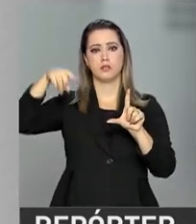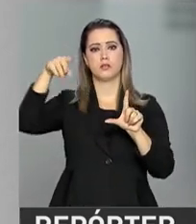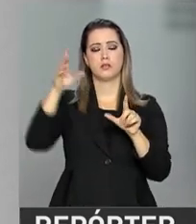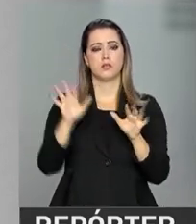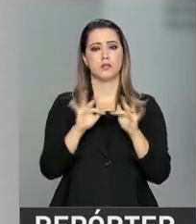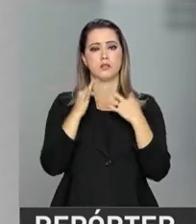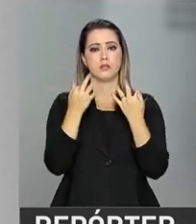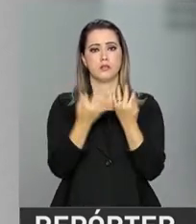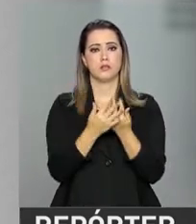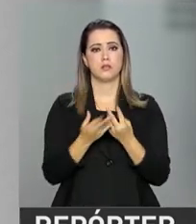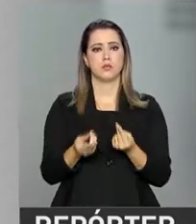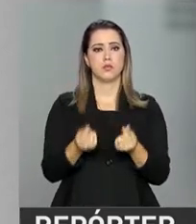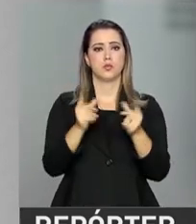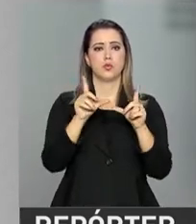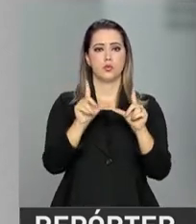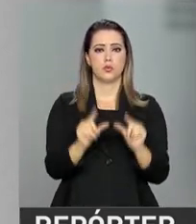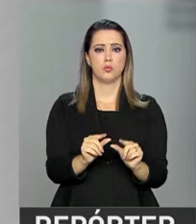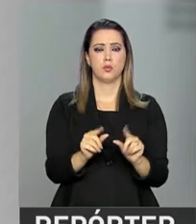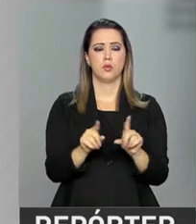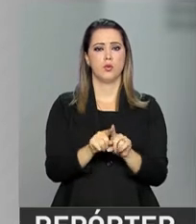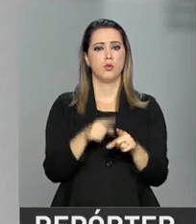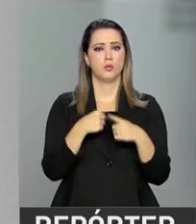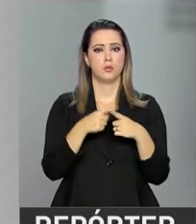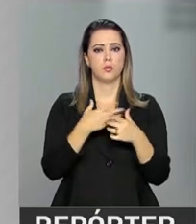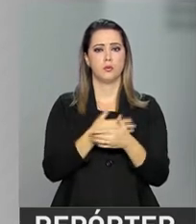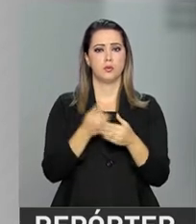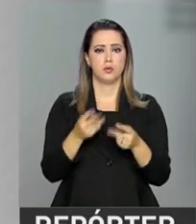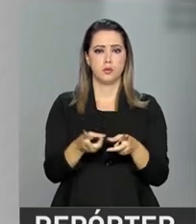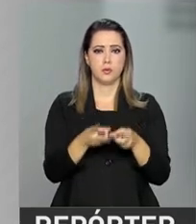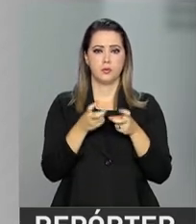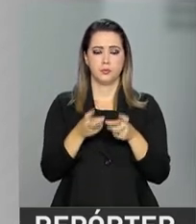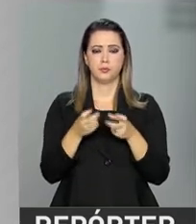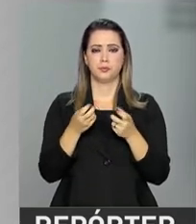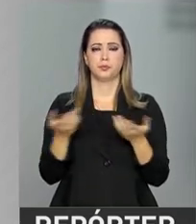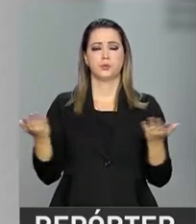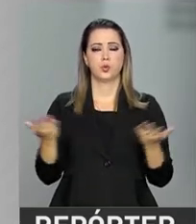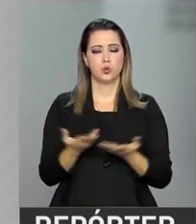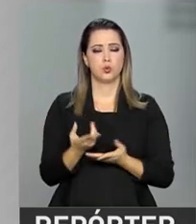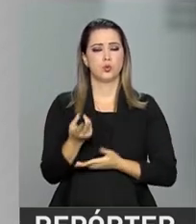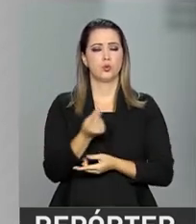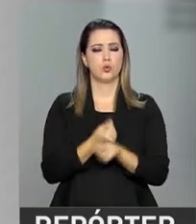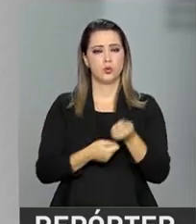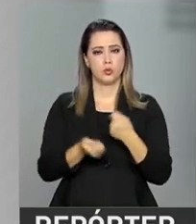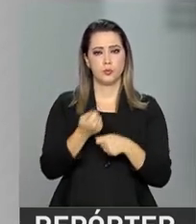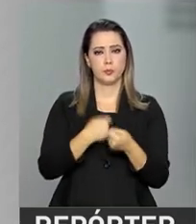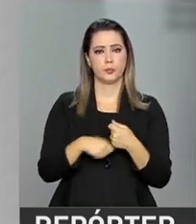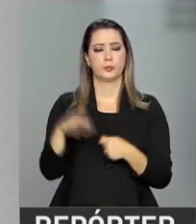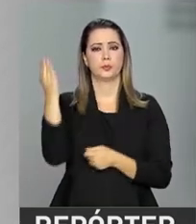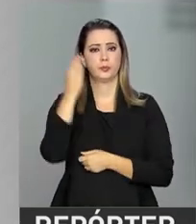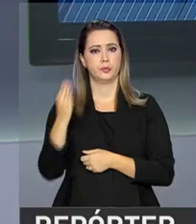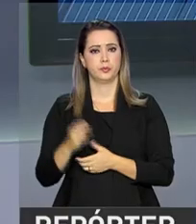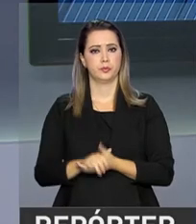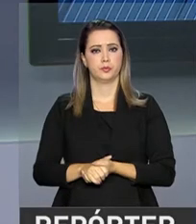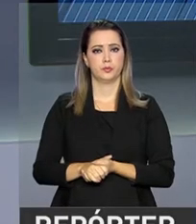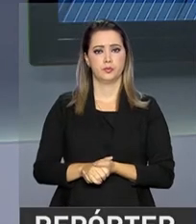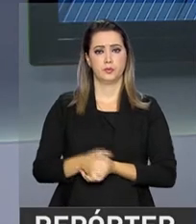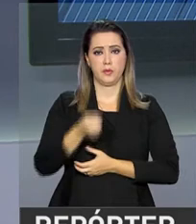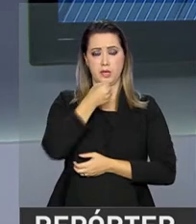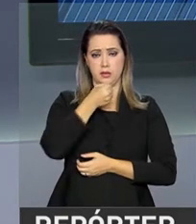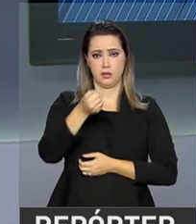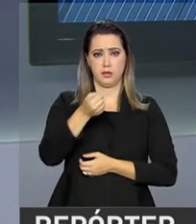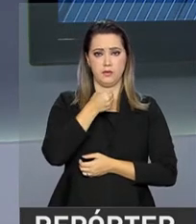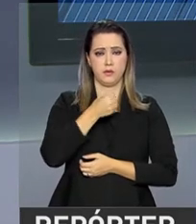nas famílias de menor renda fruto de uma melhora na percepção da situação financeira atual e em